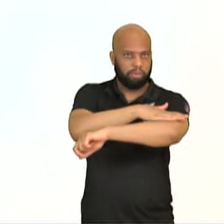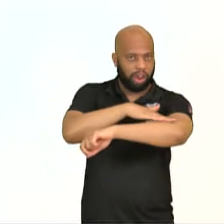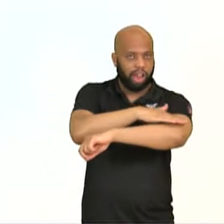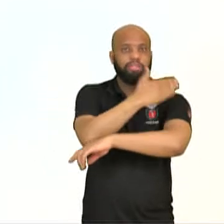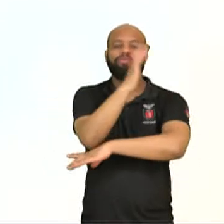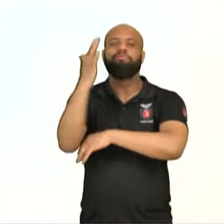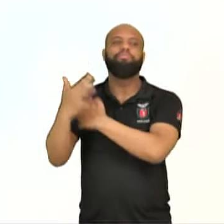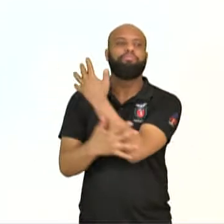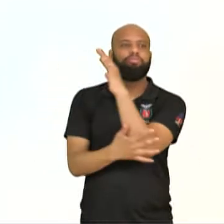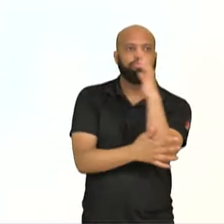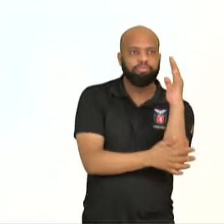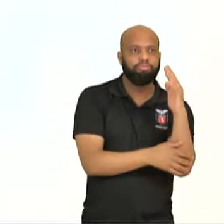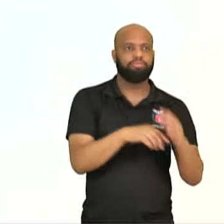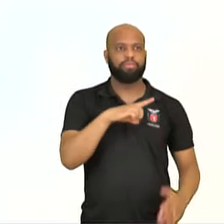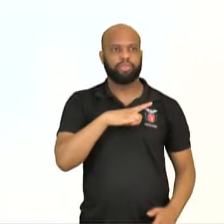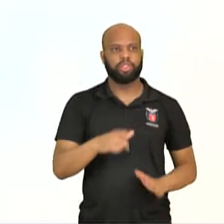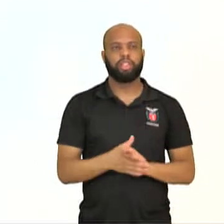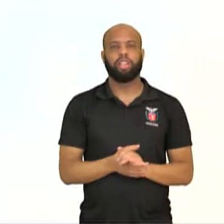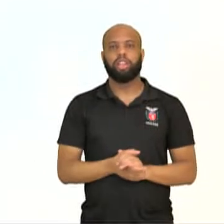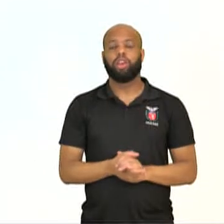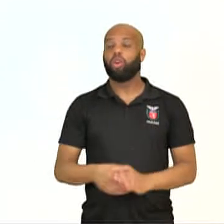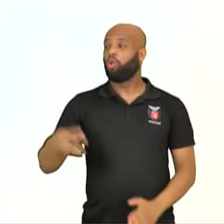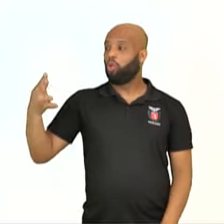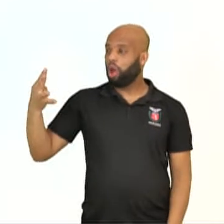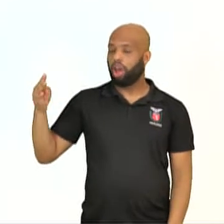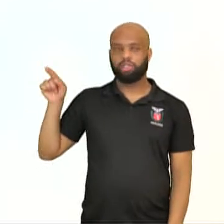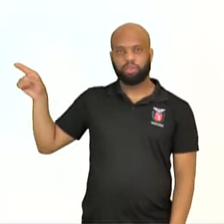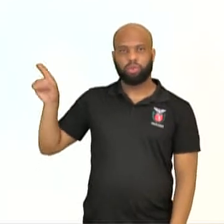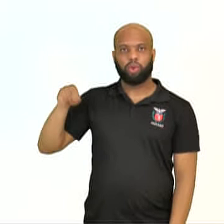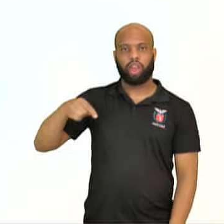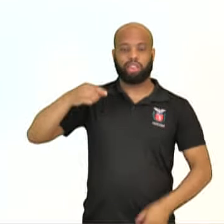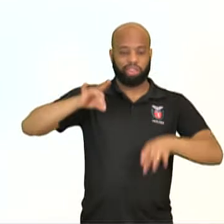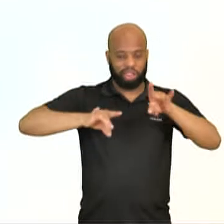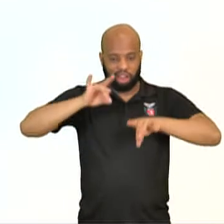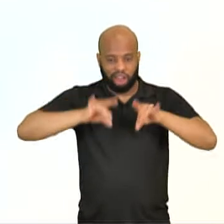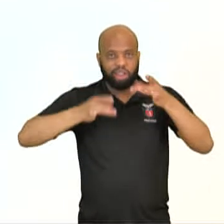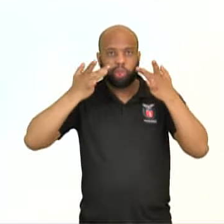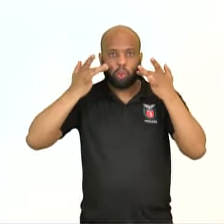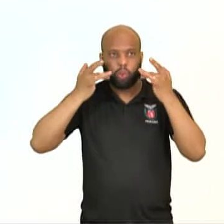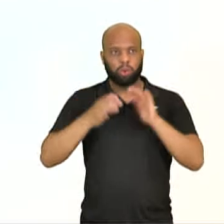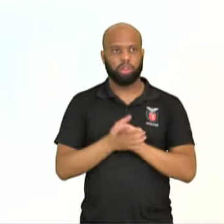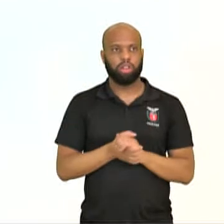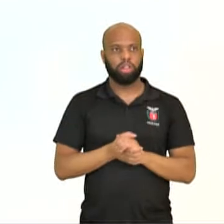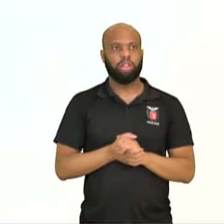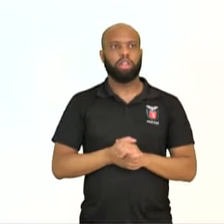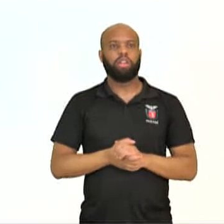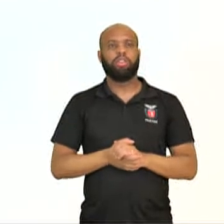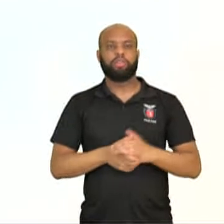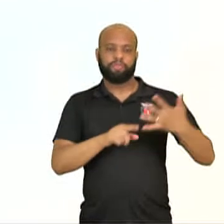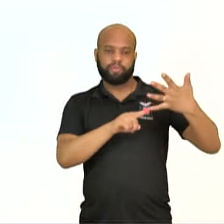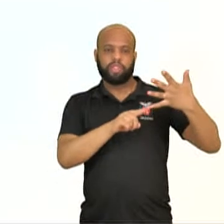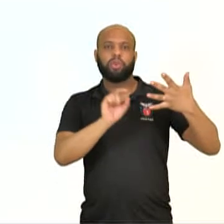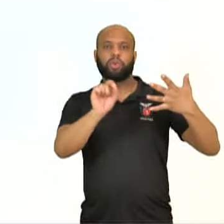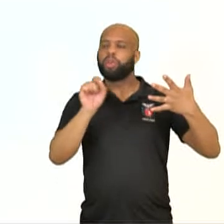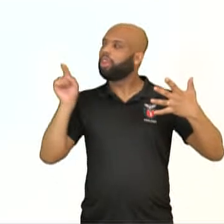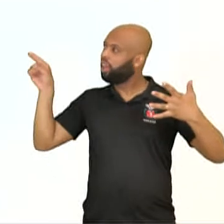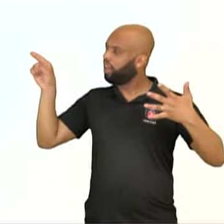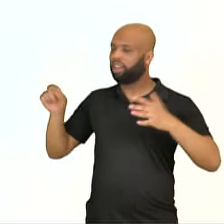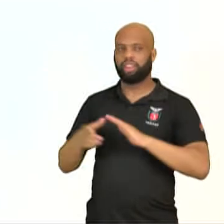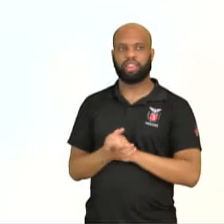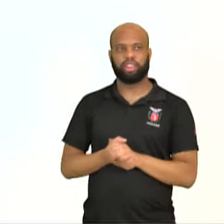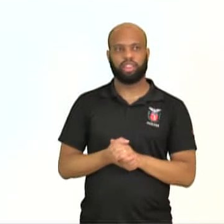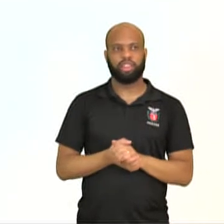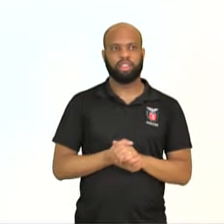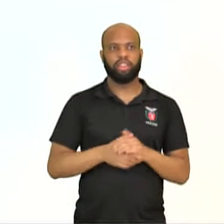nessas praças, enfim. Teatros, passeio. Quando fala passeio ou el